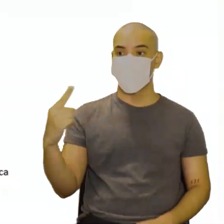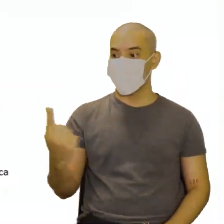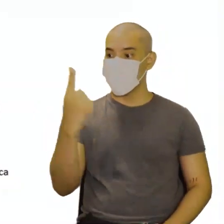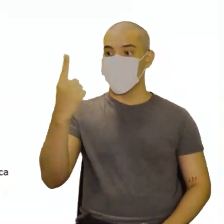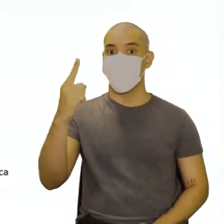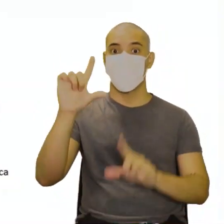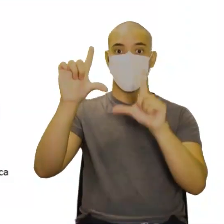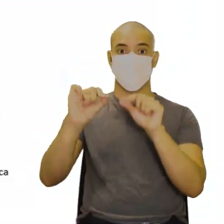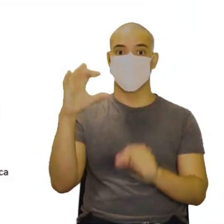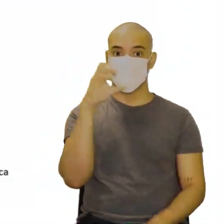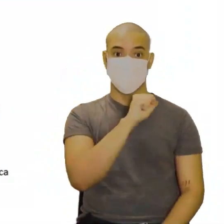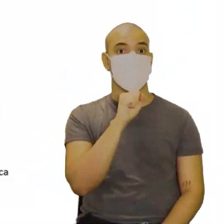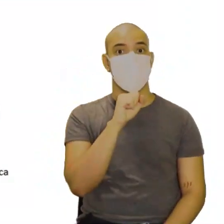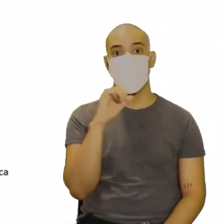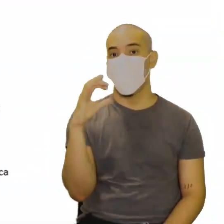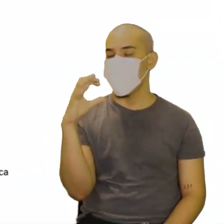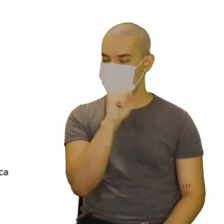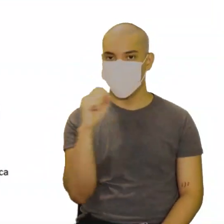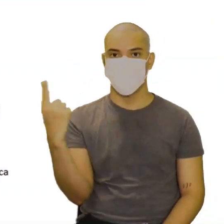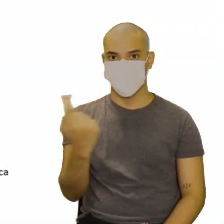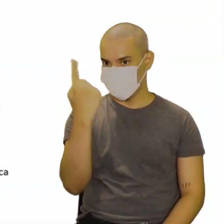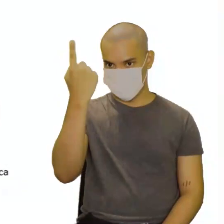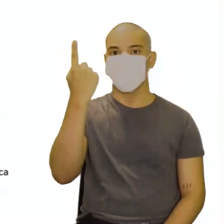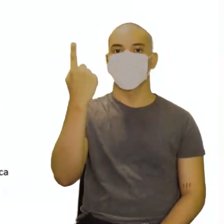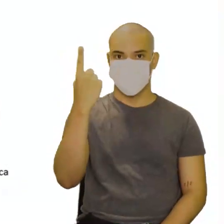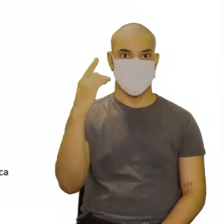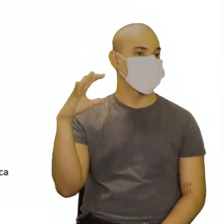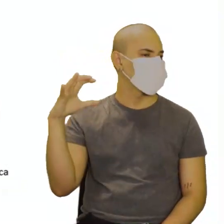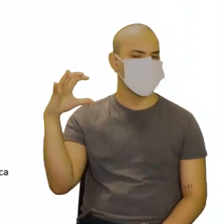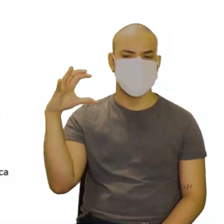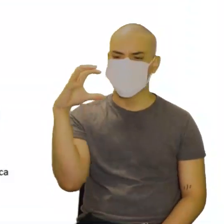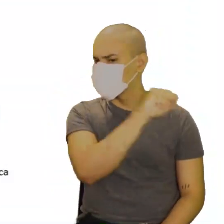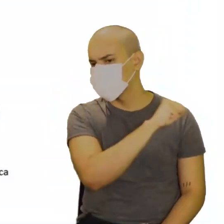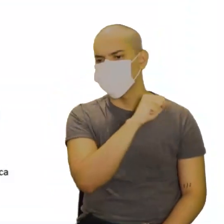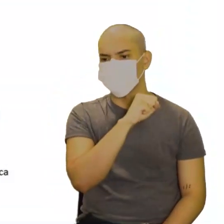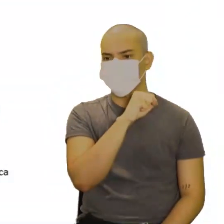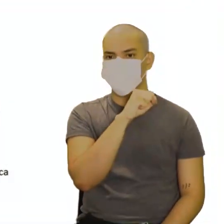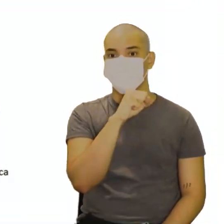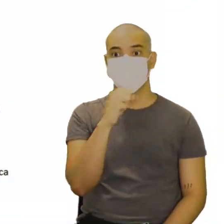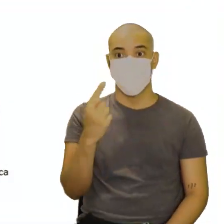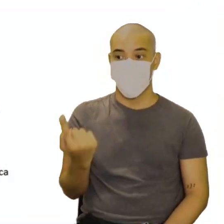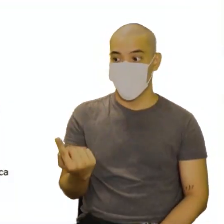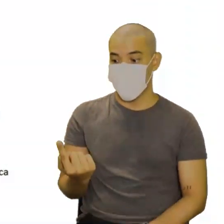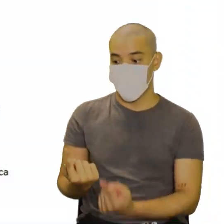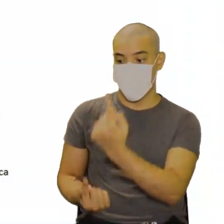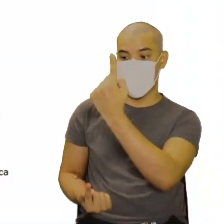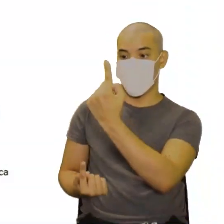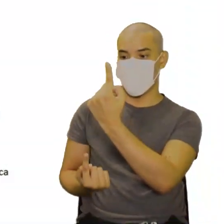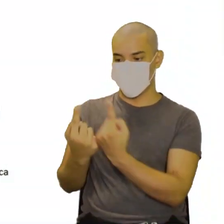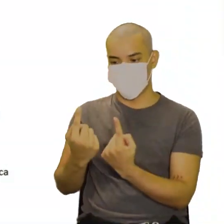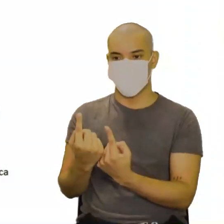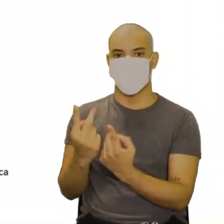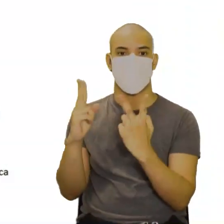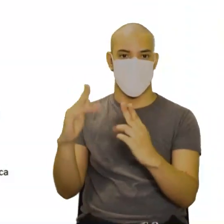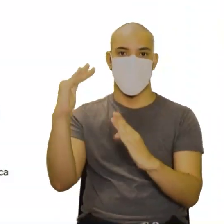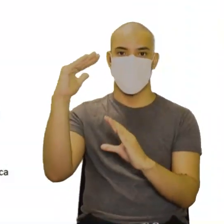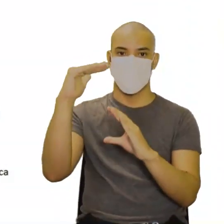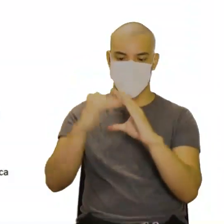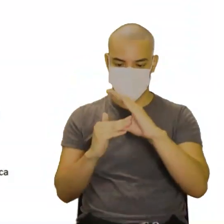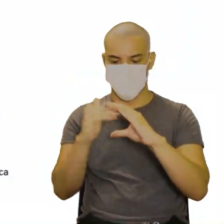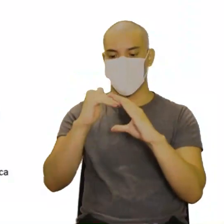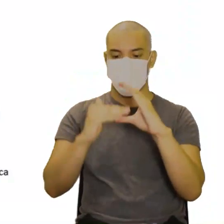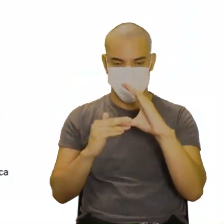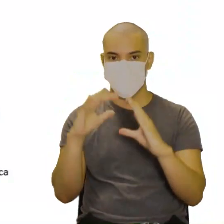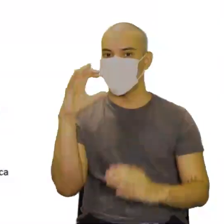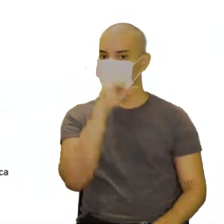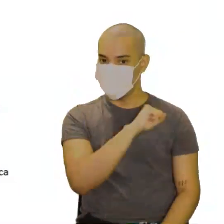alto, certo? Vamos dizer assim, ele é altamente rápido, né? Rapidinho ele carrega e rapidinho ele descarrega. E ele está lá dentro do